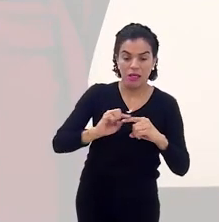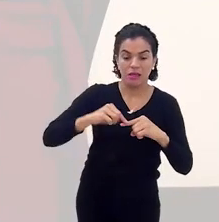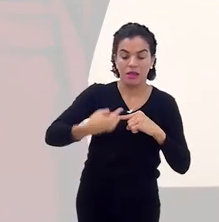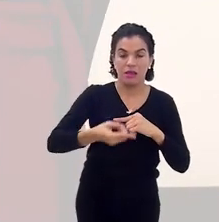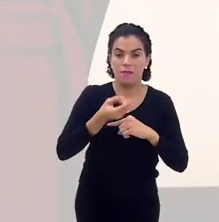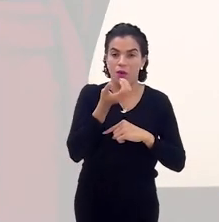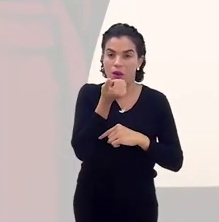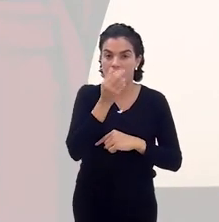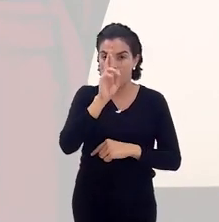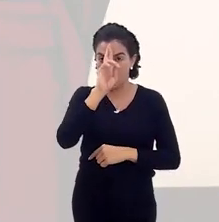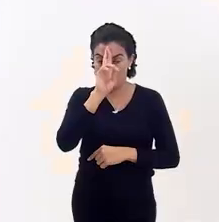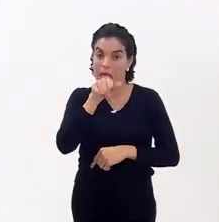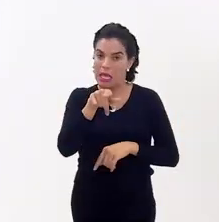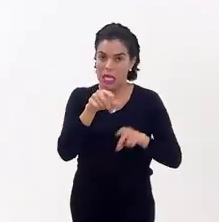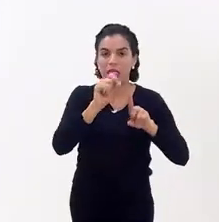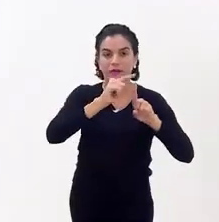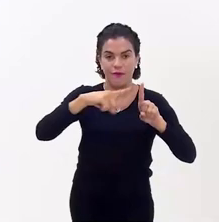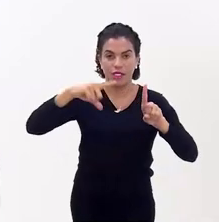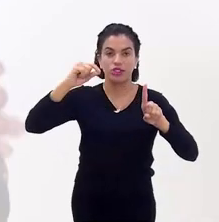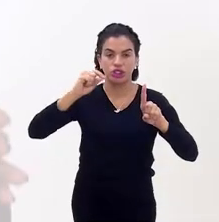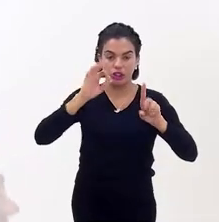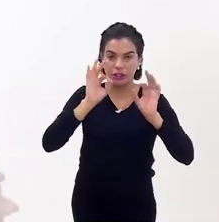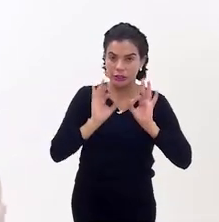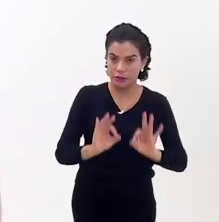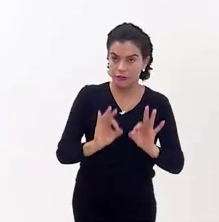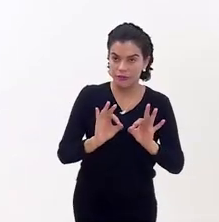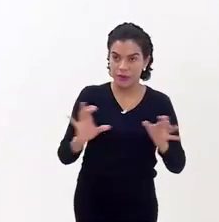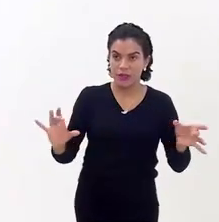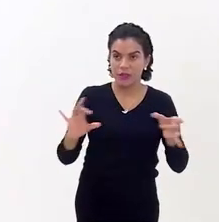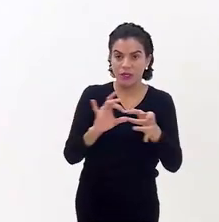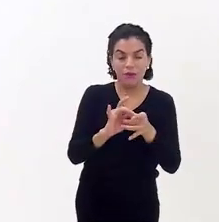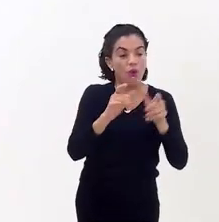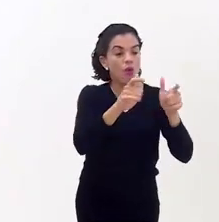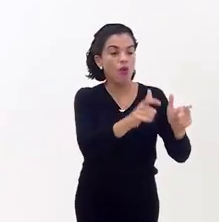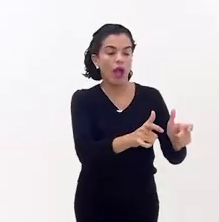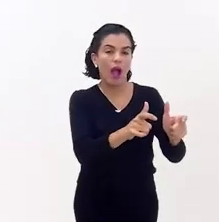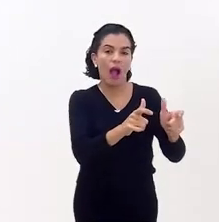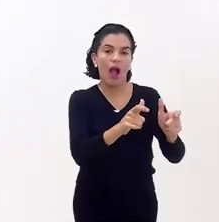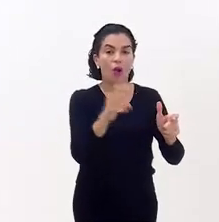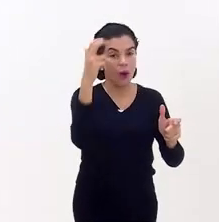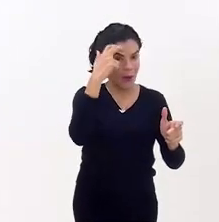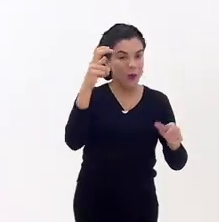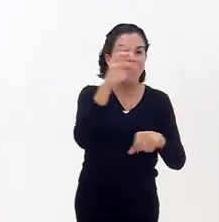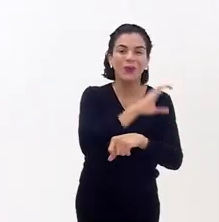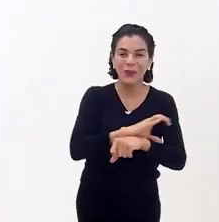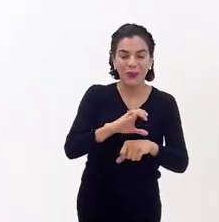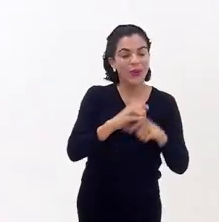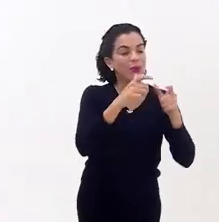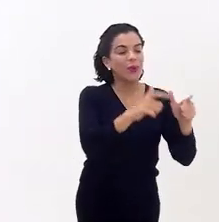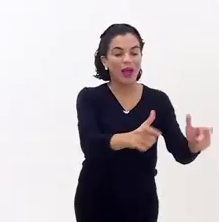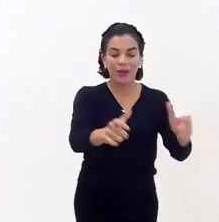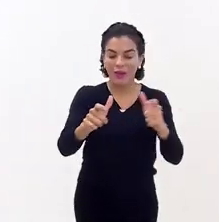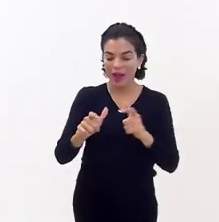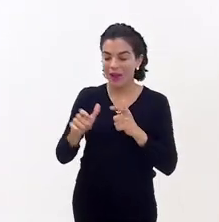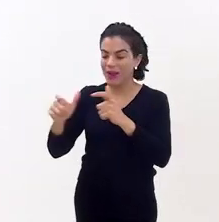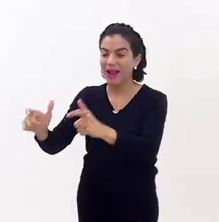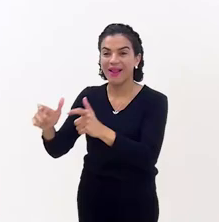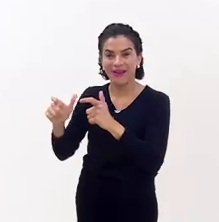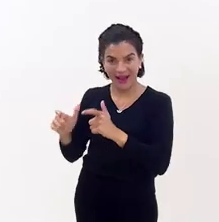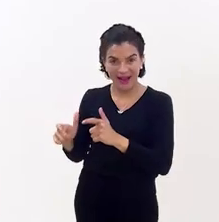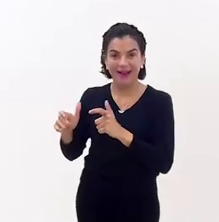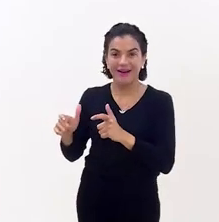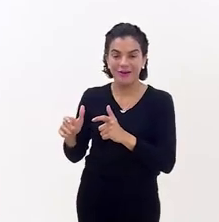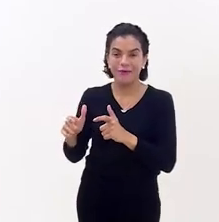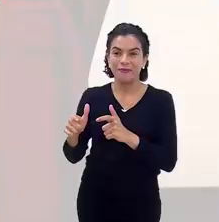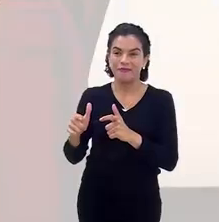do almoço. Eles são vegetarianos. Então, tem muito a ver também com o local, né? Com a cultura. Daquele